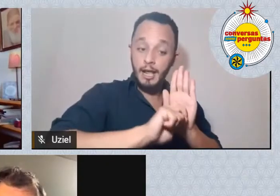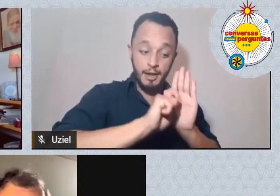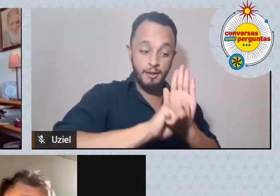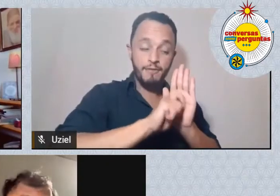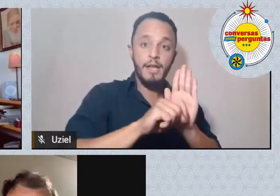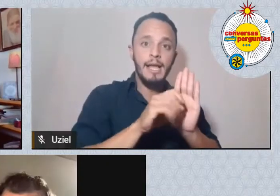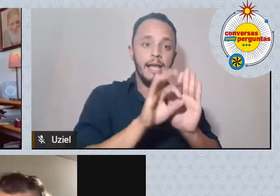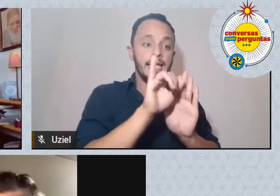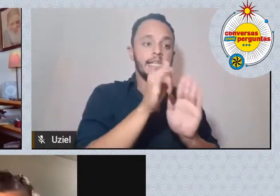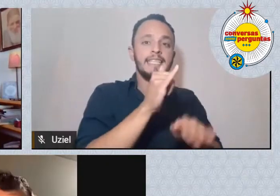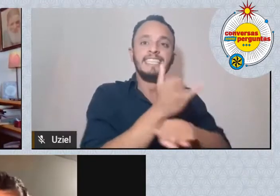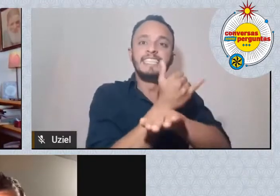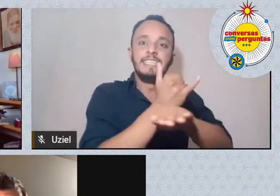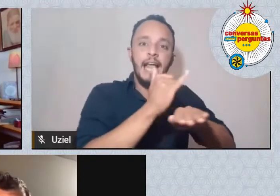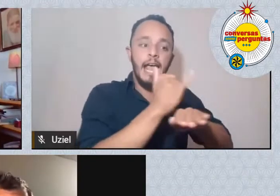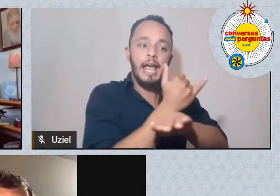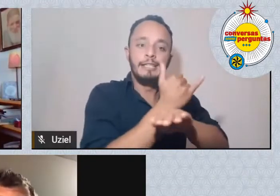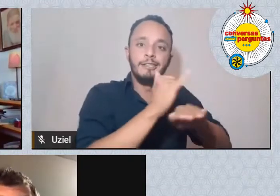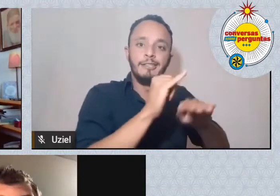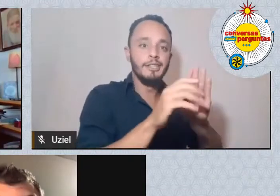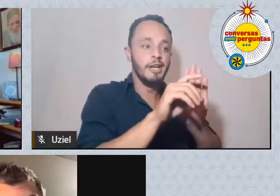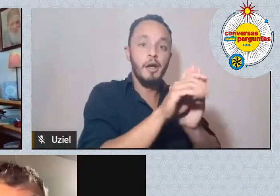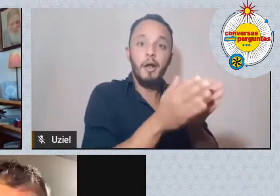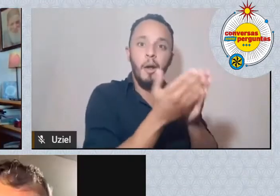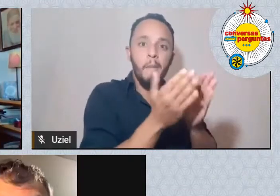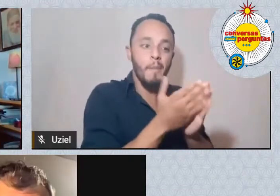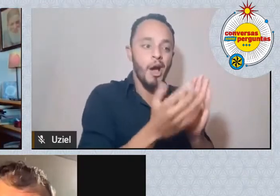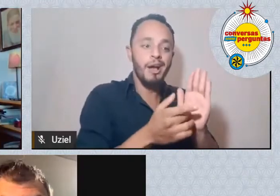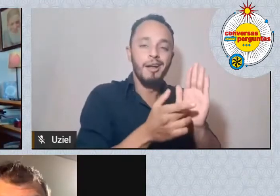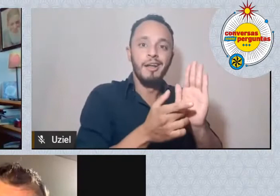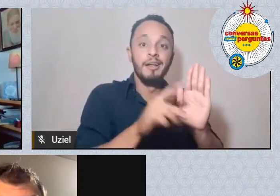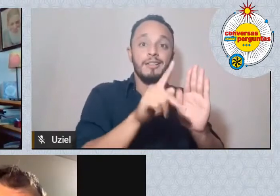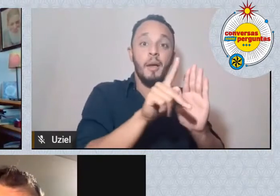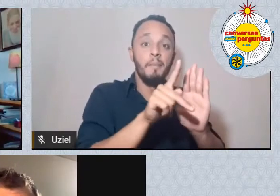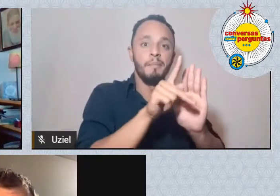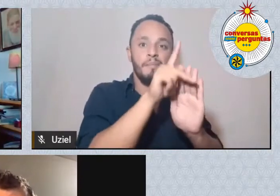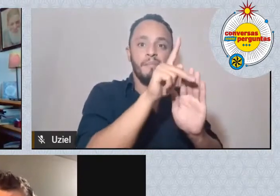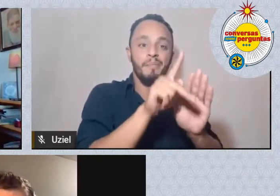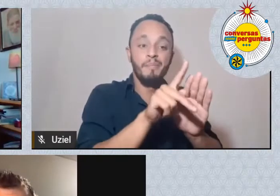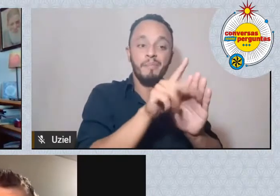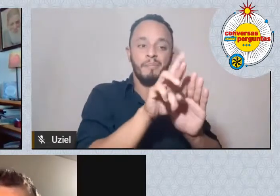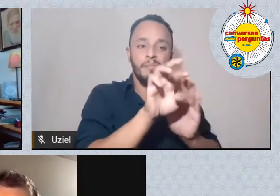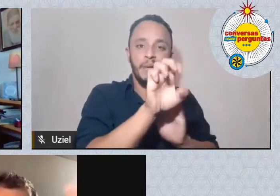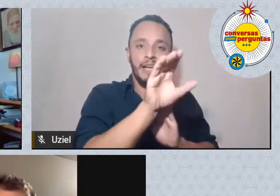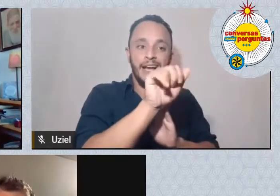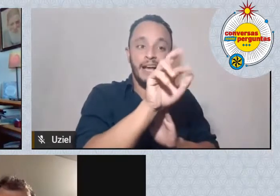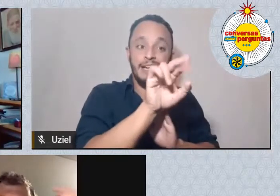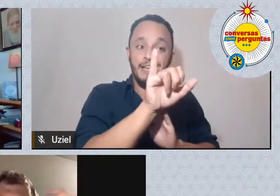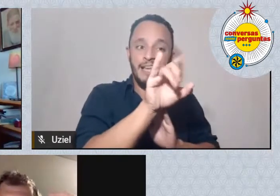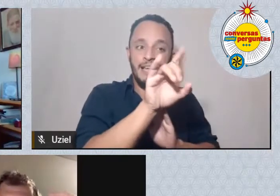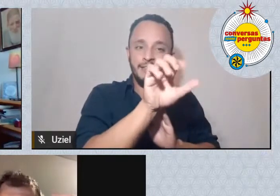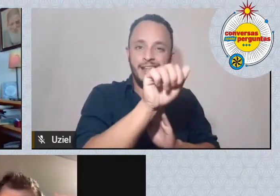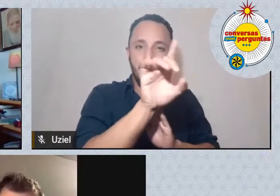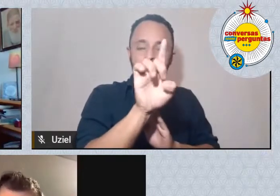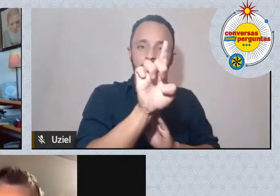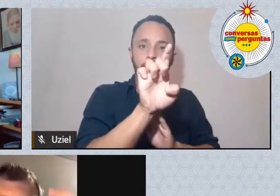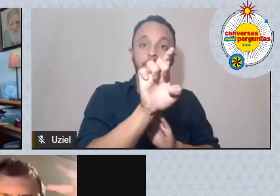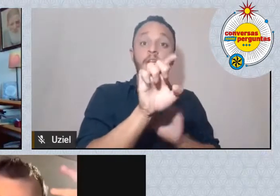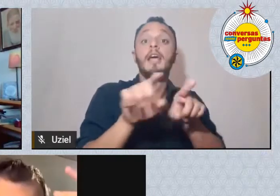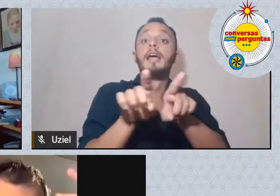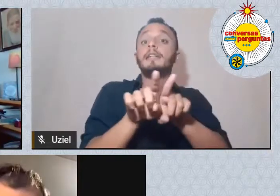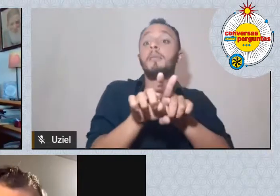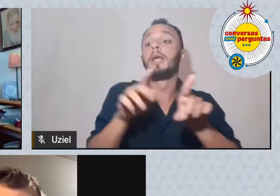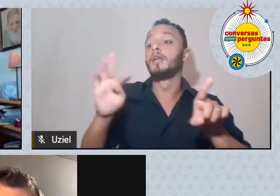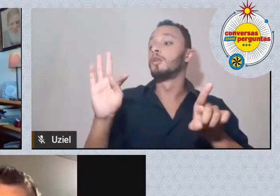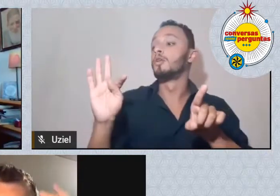é totalmente diferente de outra coisa que a estética do tosco. Né? O tosco é o ignorante que